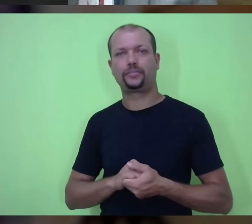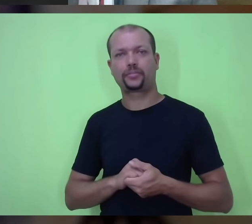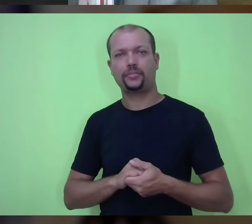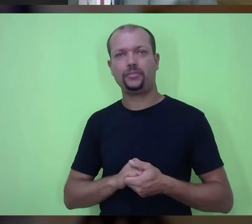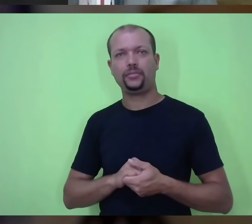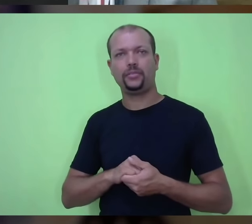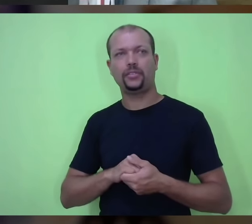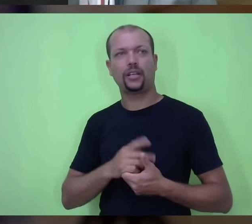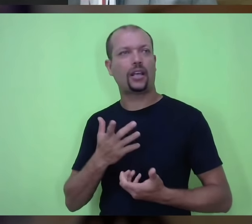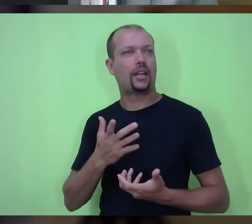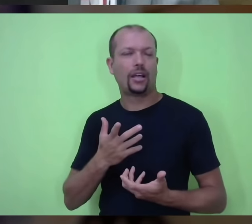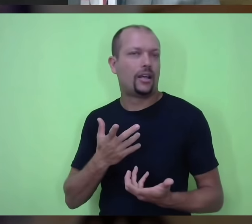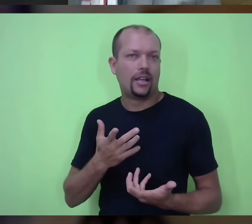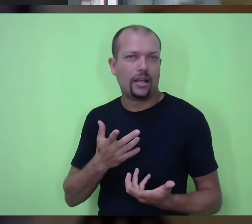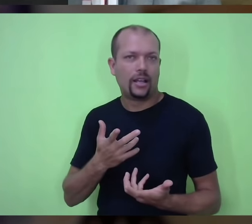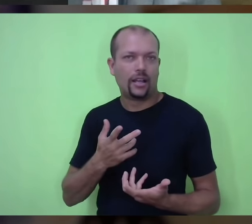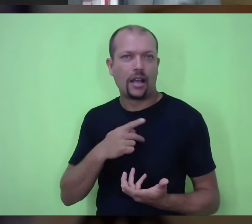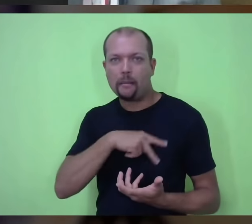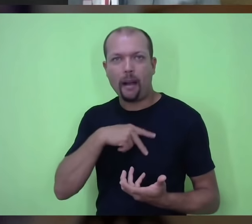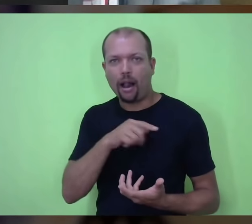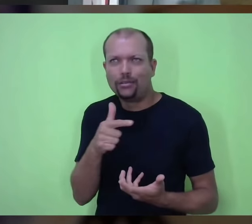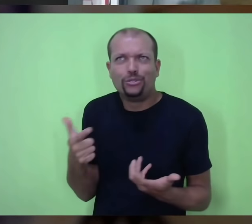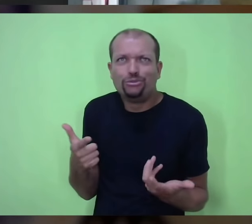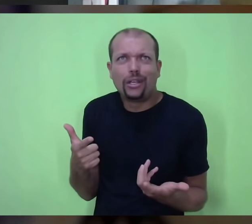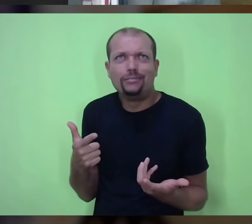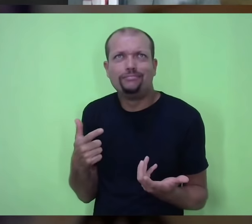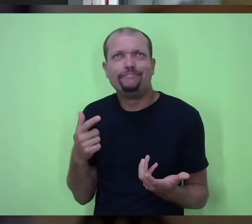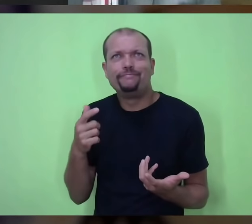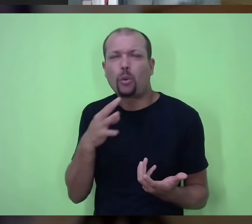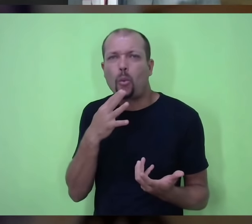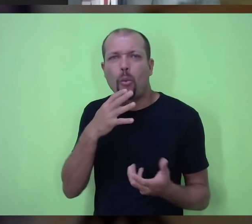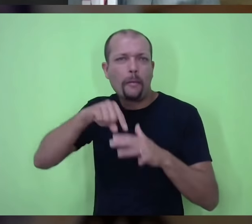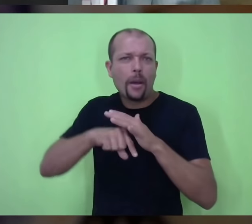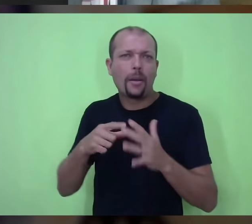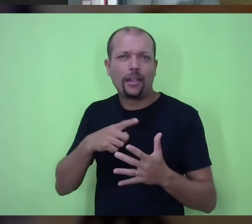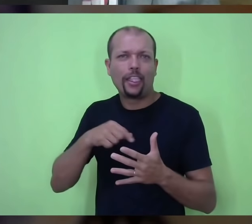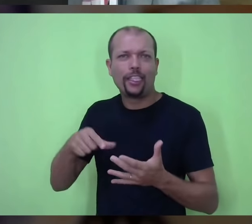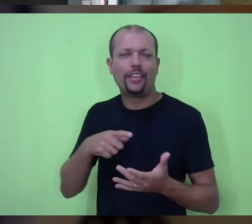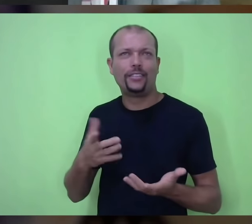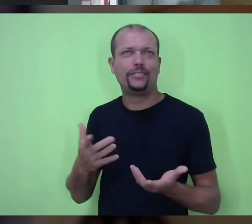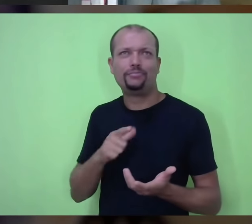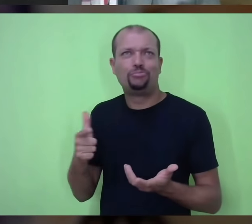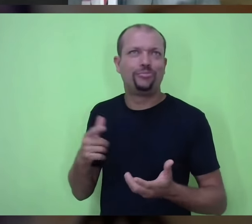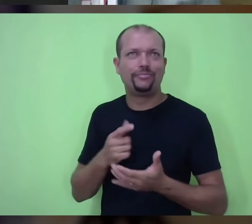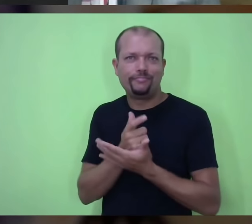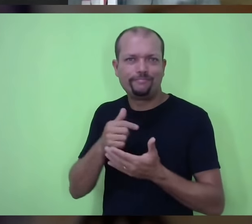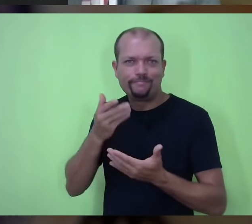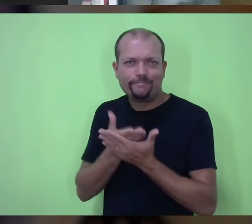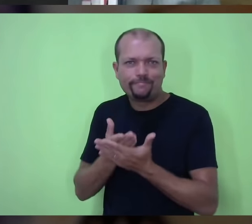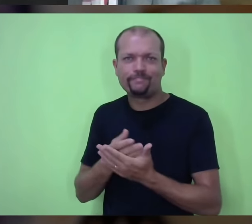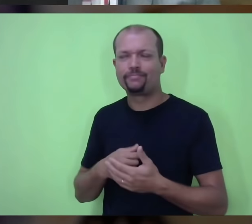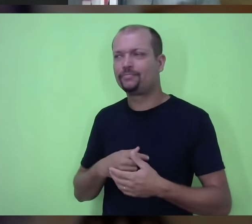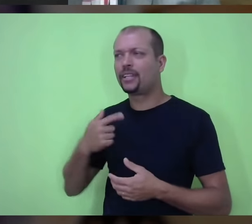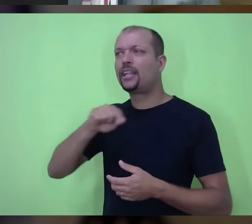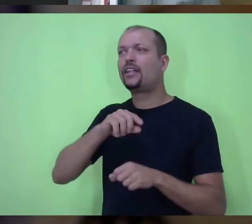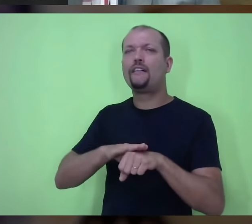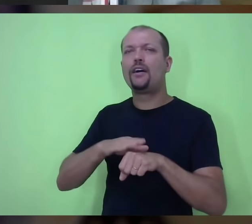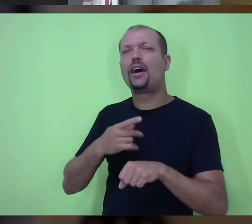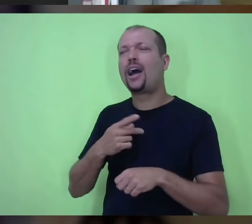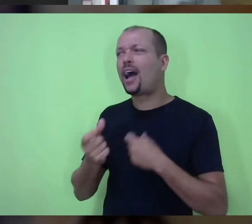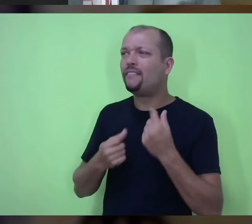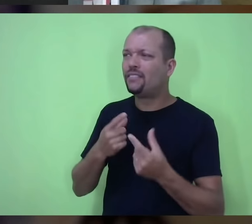autor ele não tem essas dificuldades. É muito pragmático, né, com relação a essas coisas. Né? Isso fica uma lição,